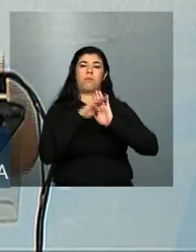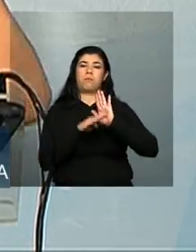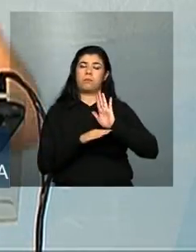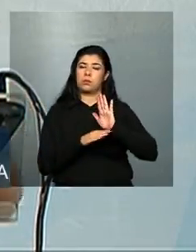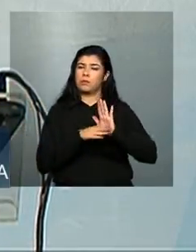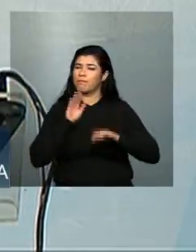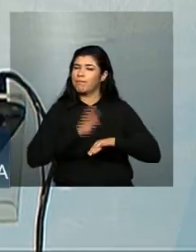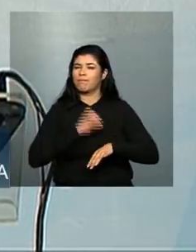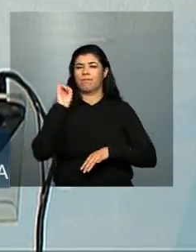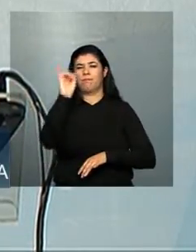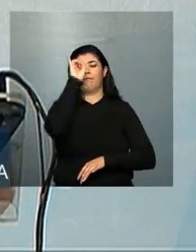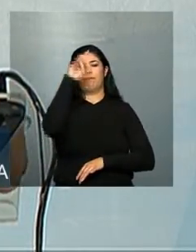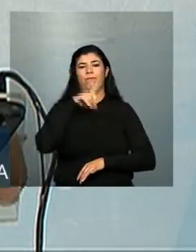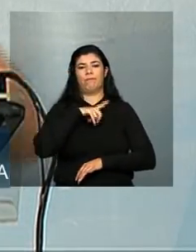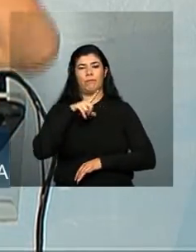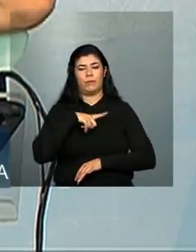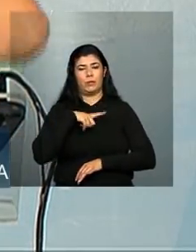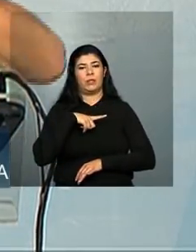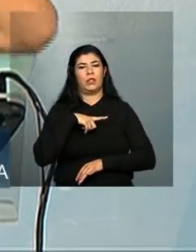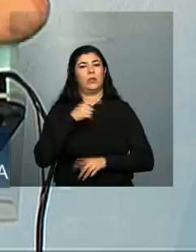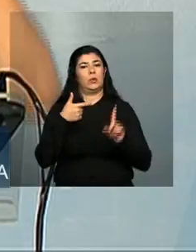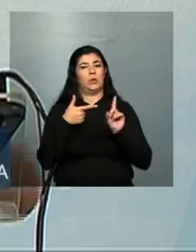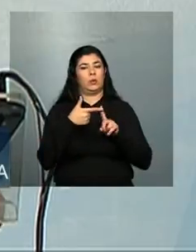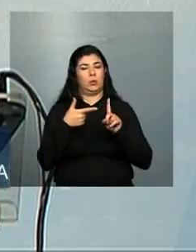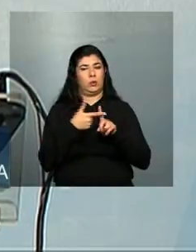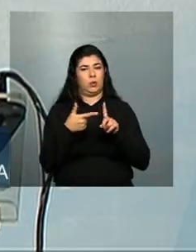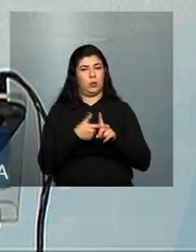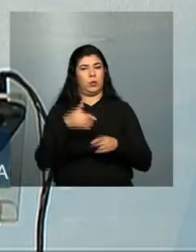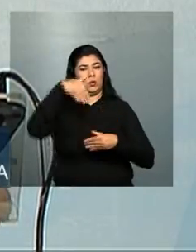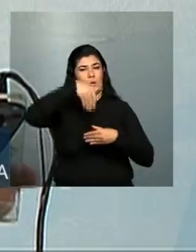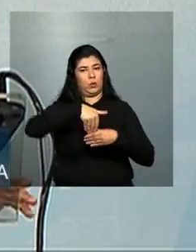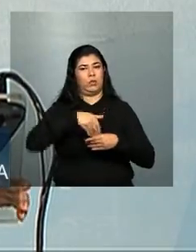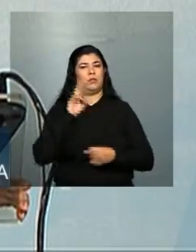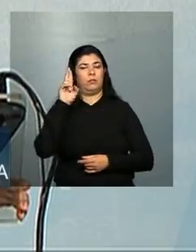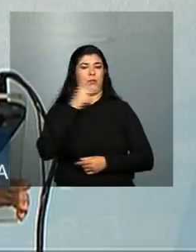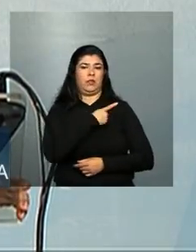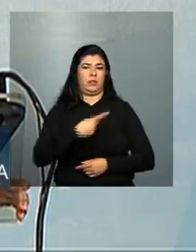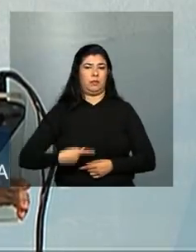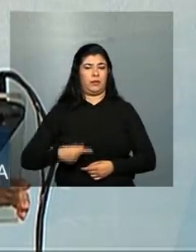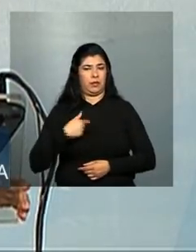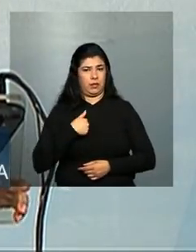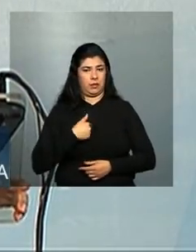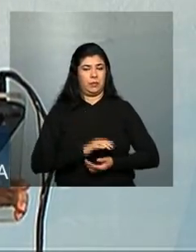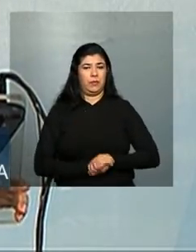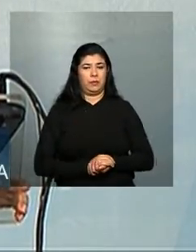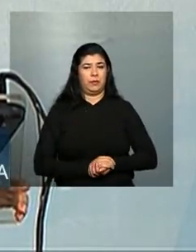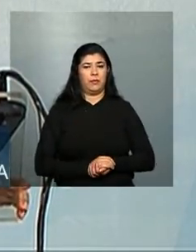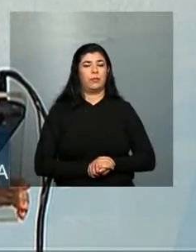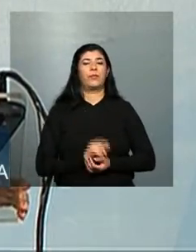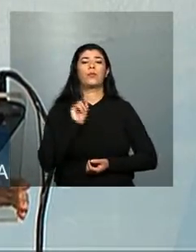mais importantes nesse segundo mandato da minha presidência